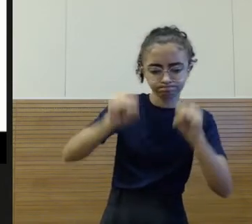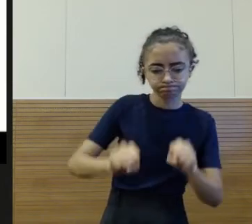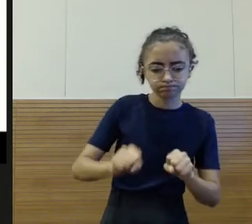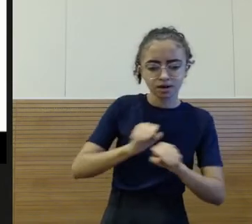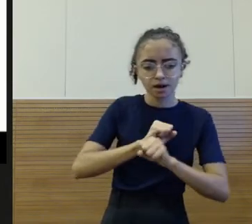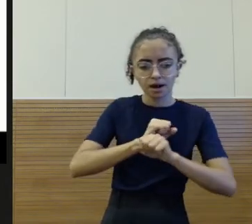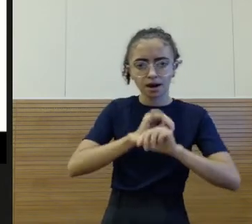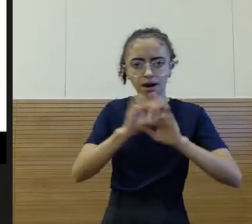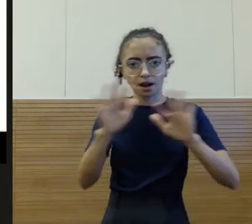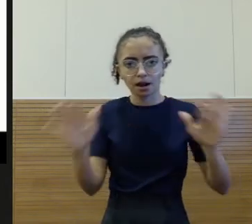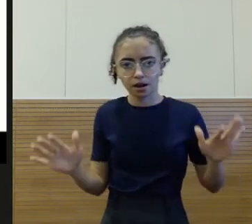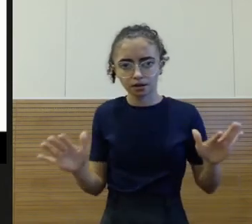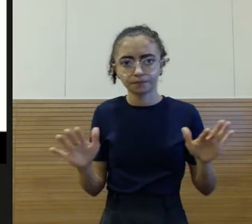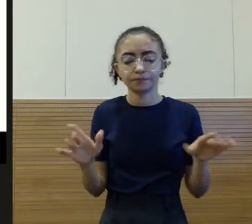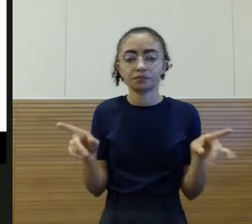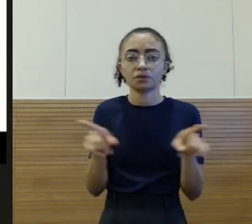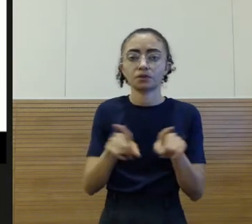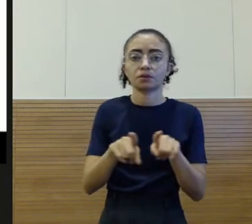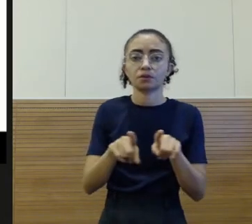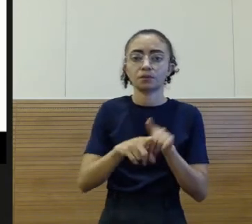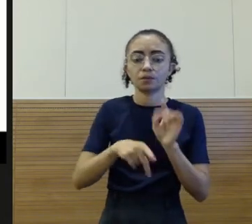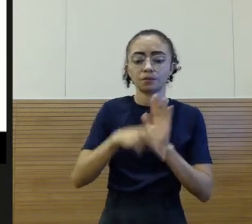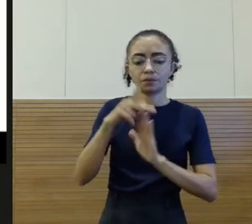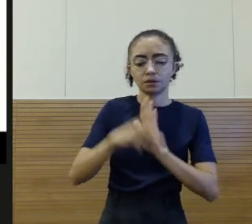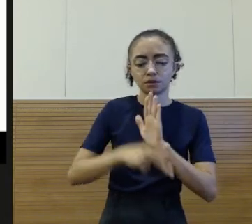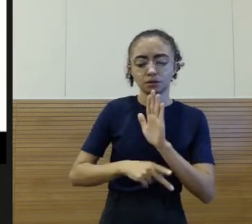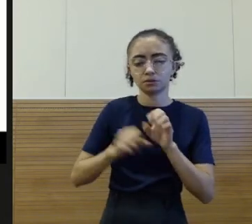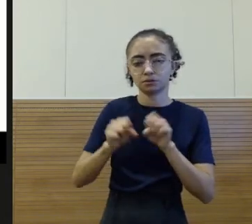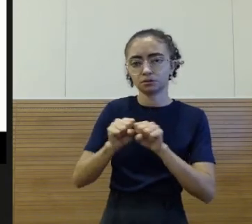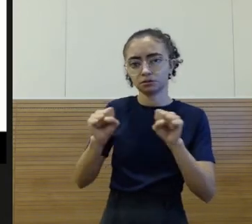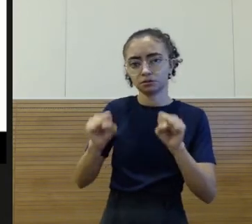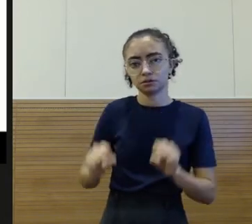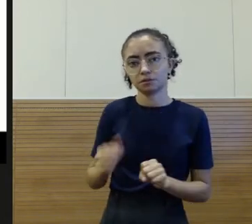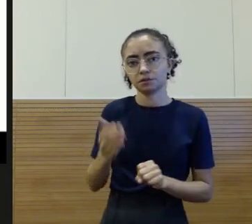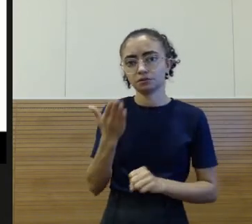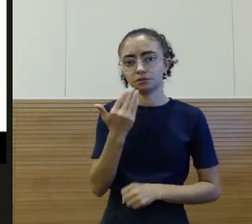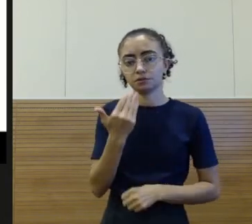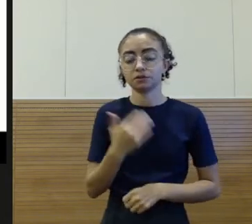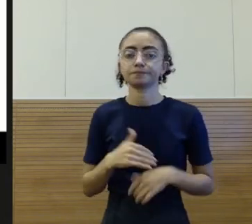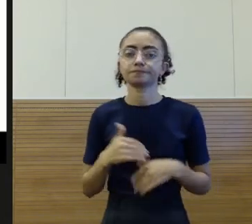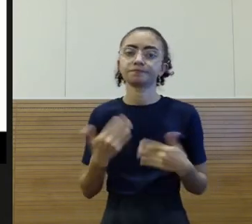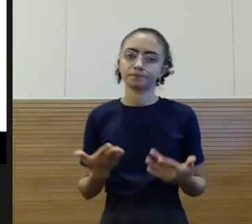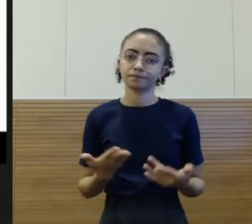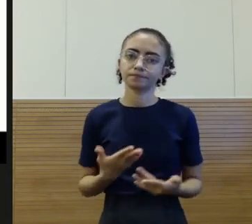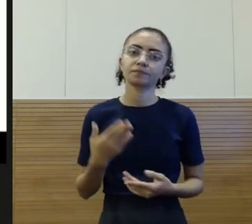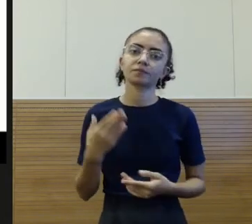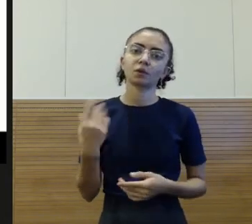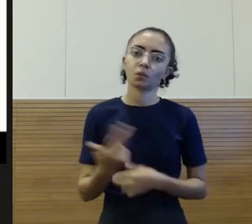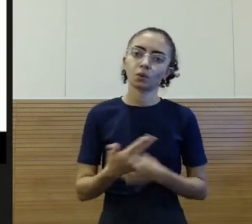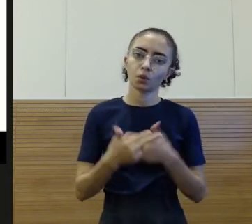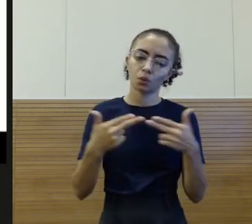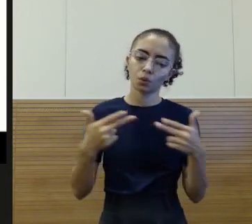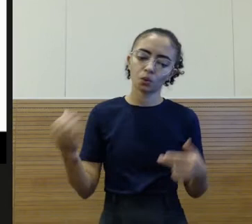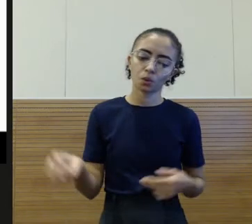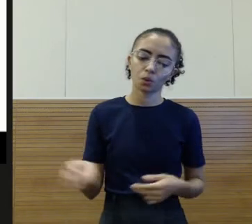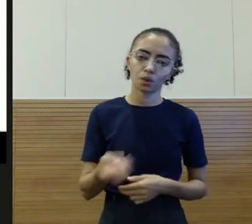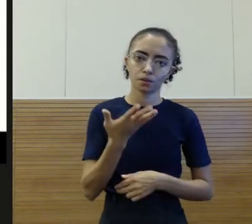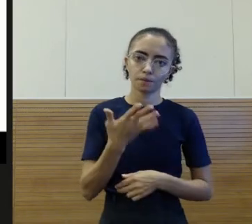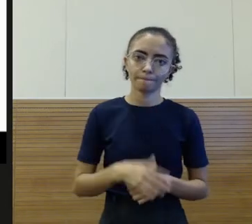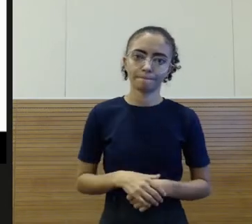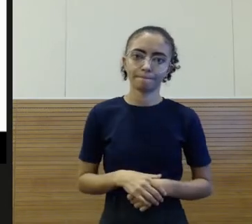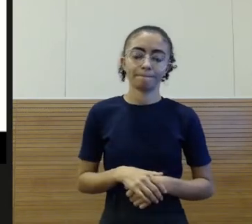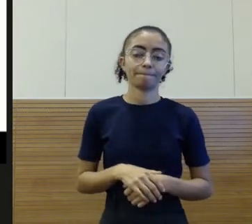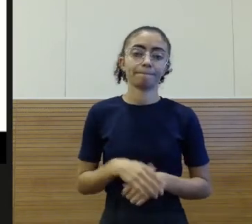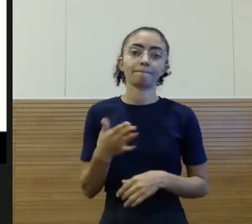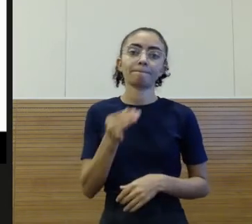transparente, mas também existam planos de sistemas alimentares. Então, isso é algo inovador, onde, para